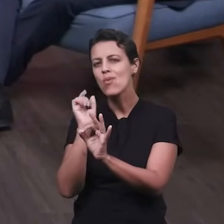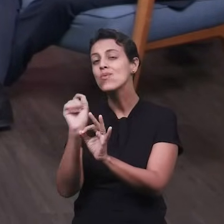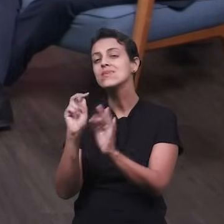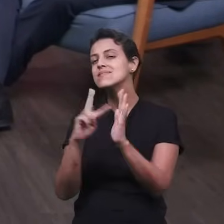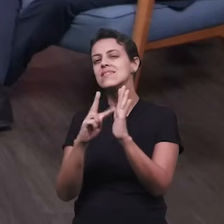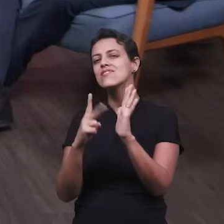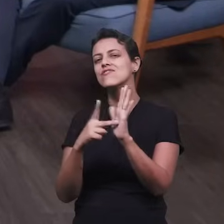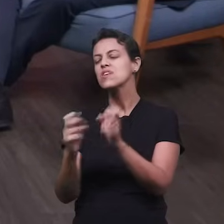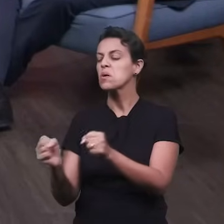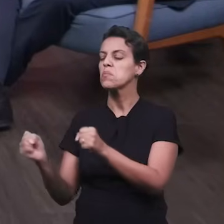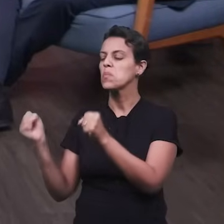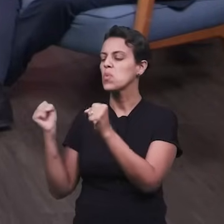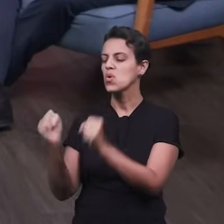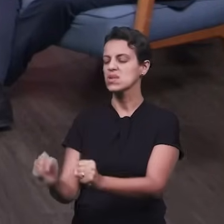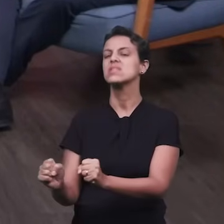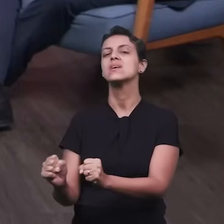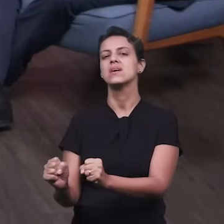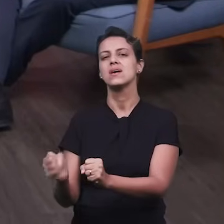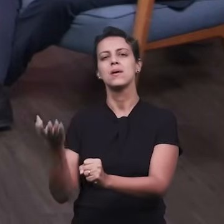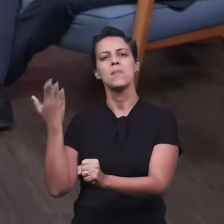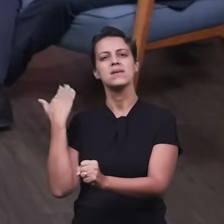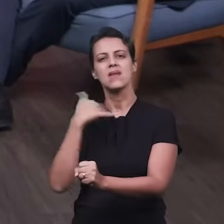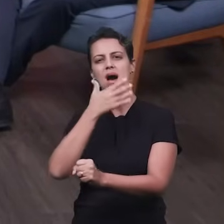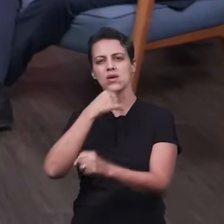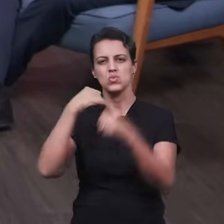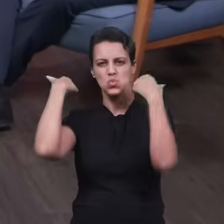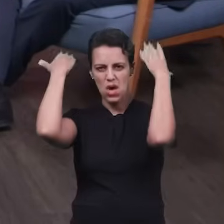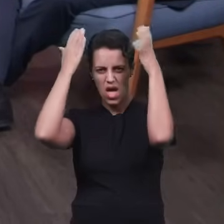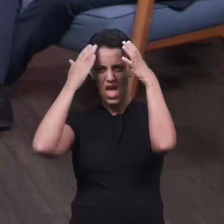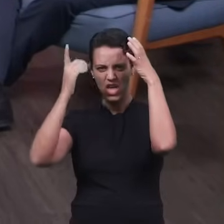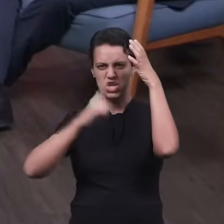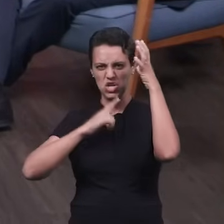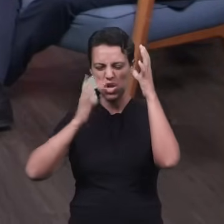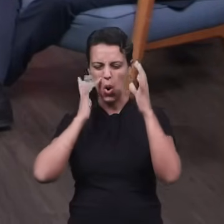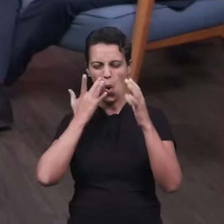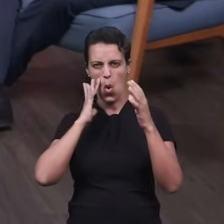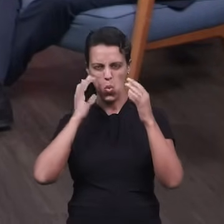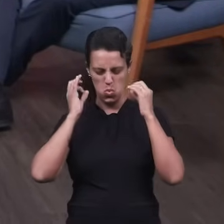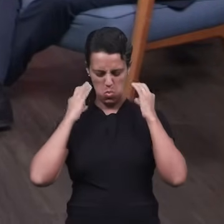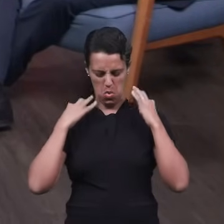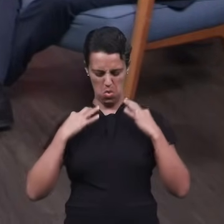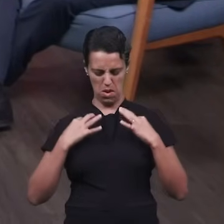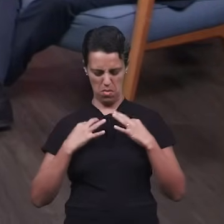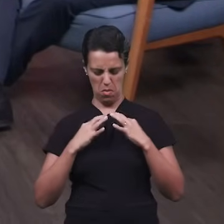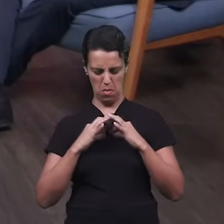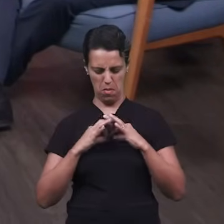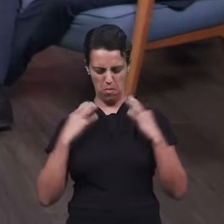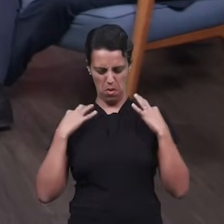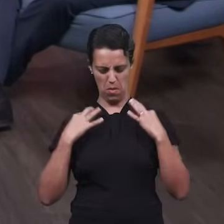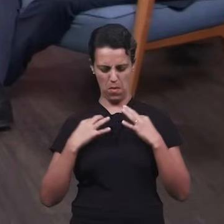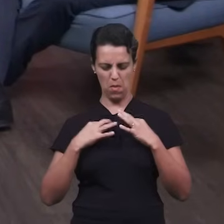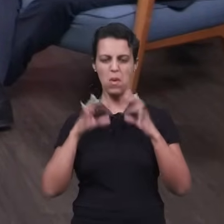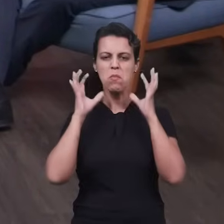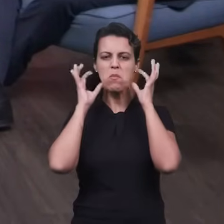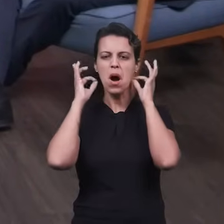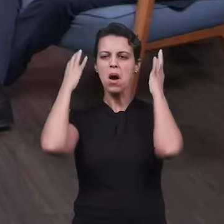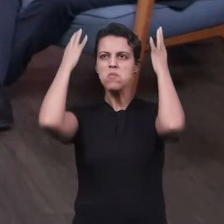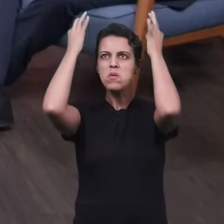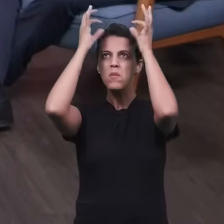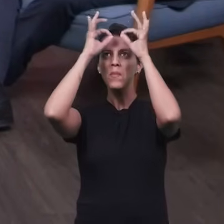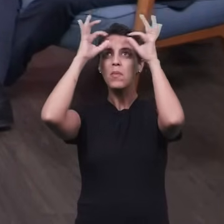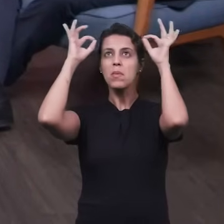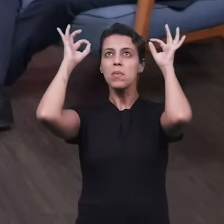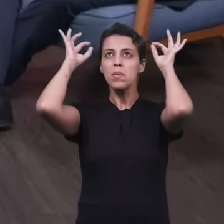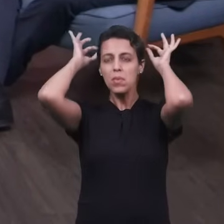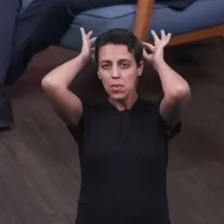o ouro nos lembra sempre o poder que os reis tinham, né, que se materializavam ali no ouro. Então, e espiritualmente falando, o poder de